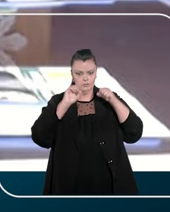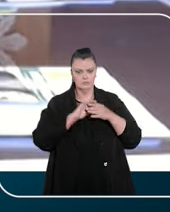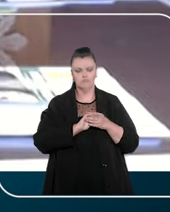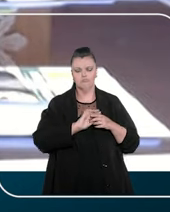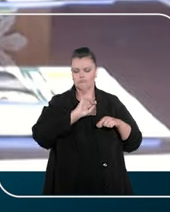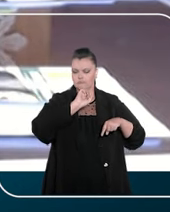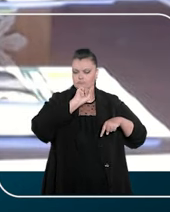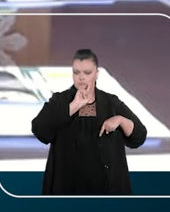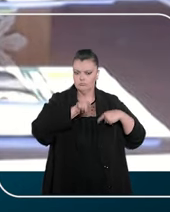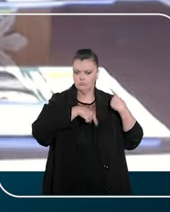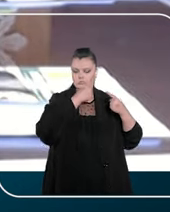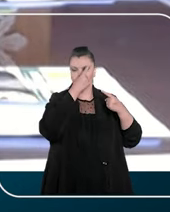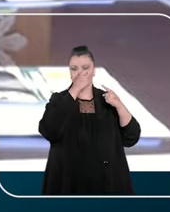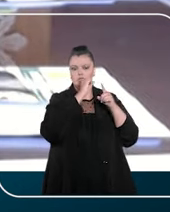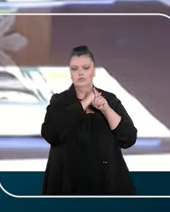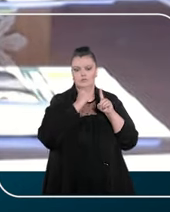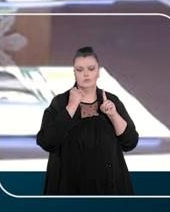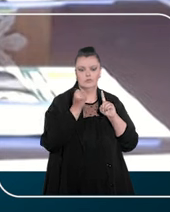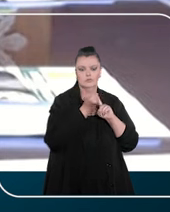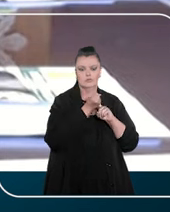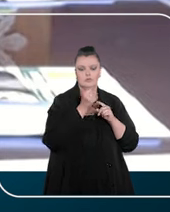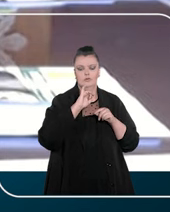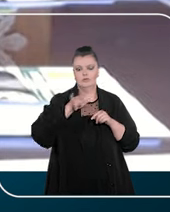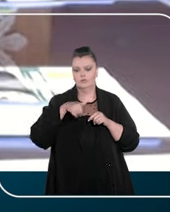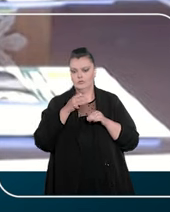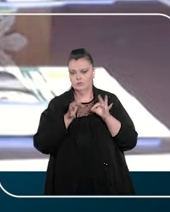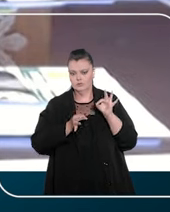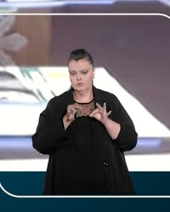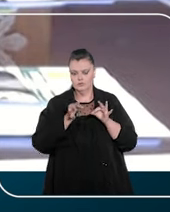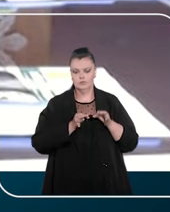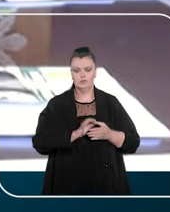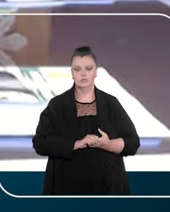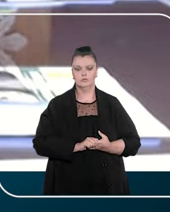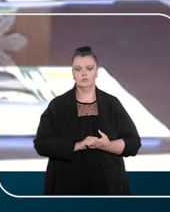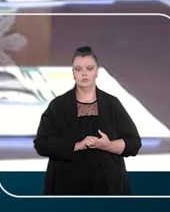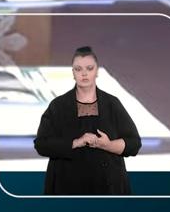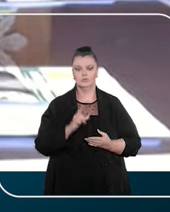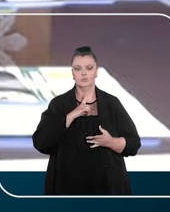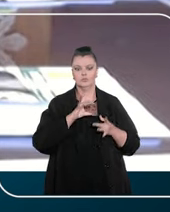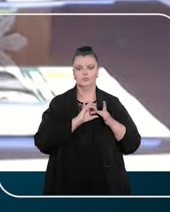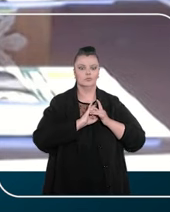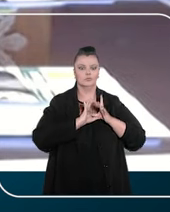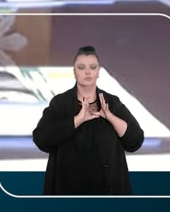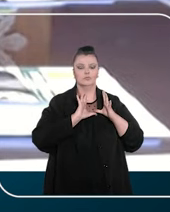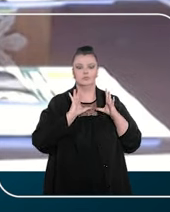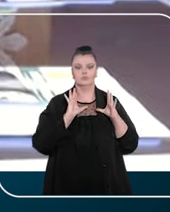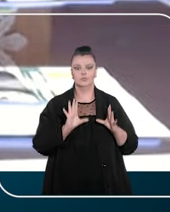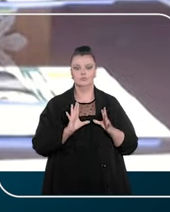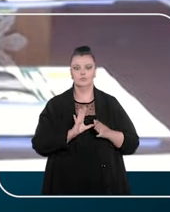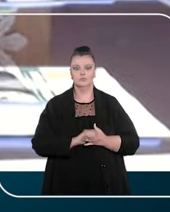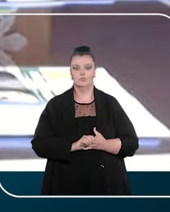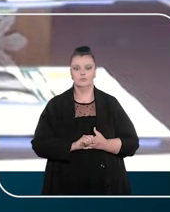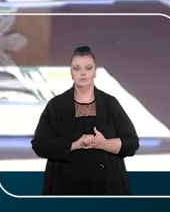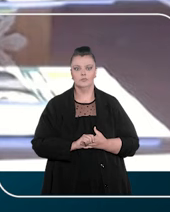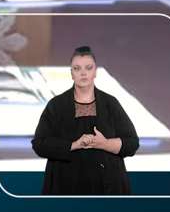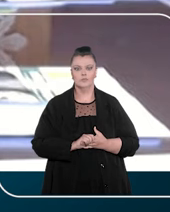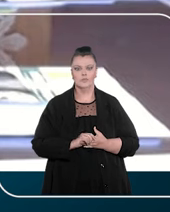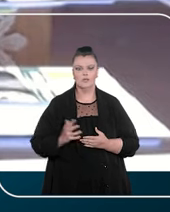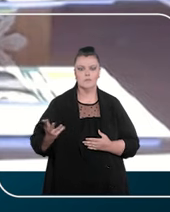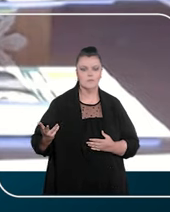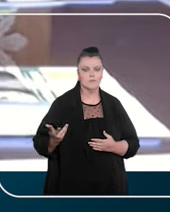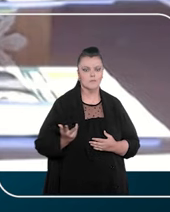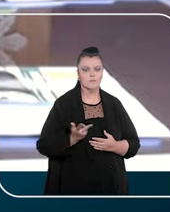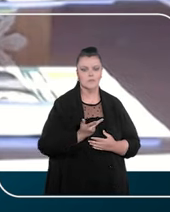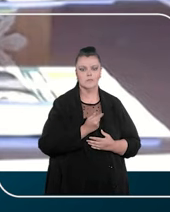sucesso social e jurídico, com efeitos democráticos